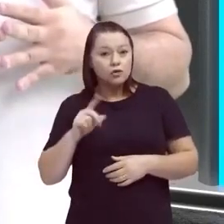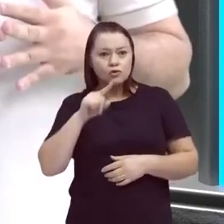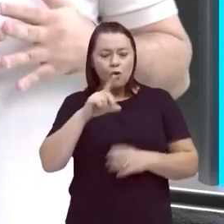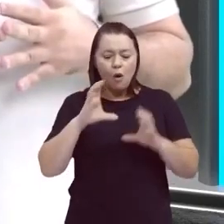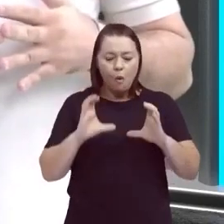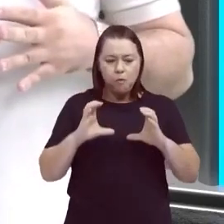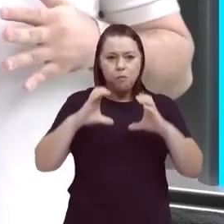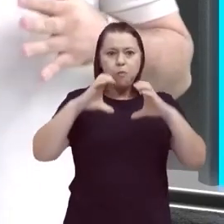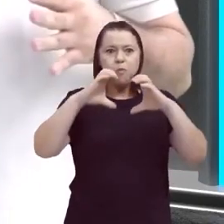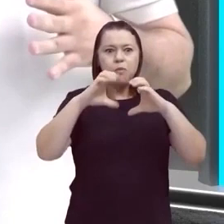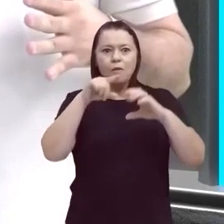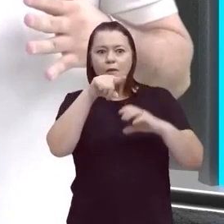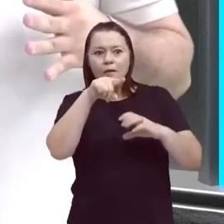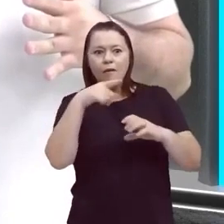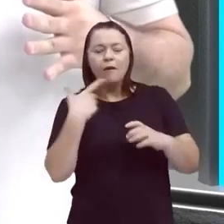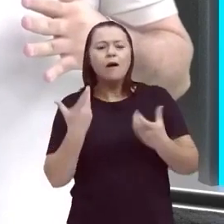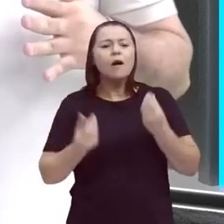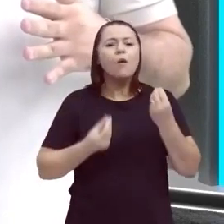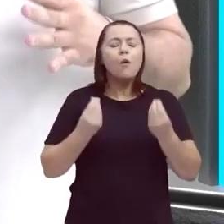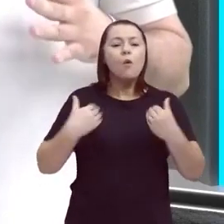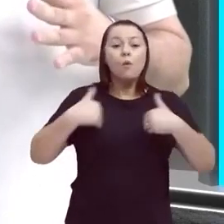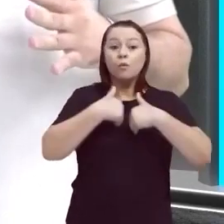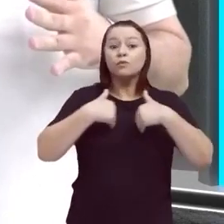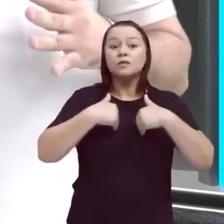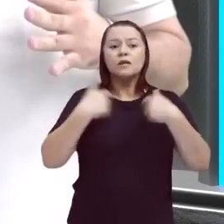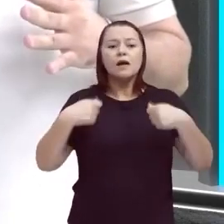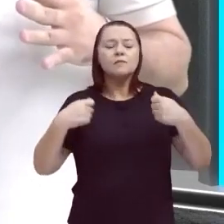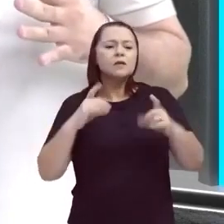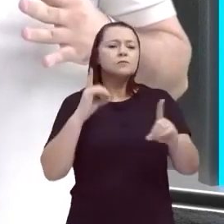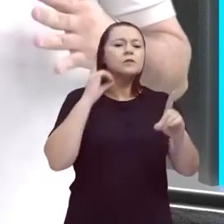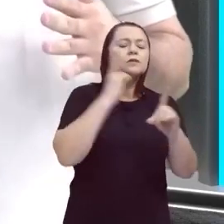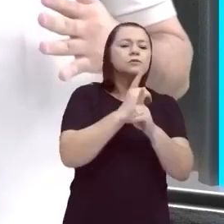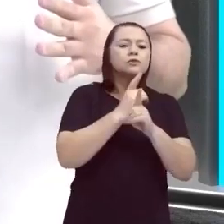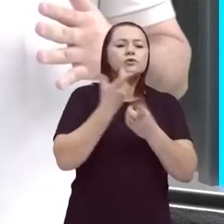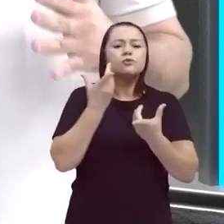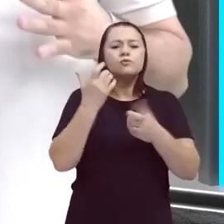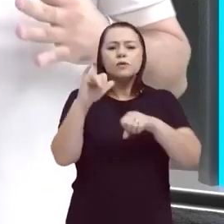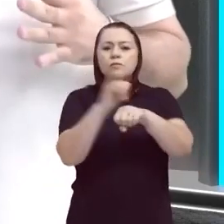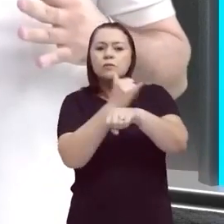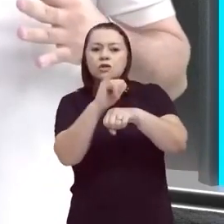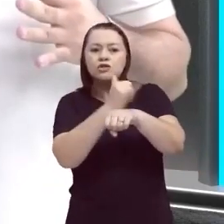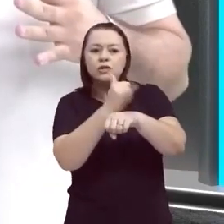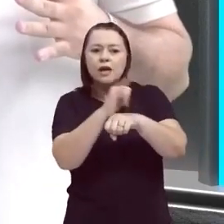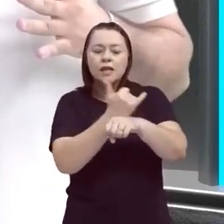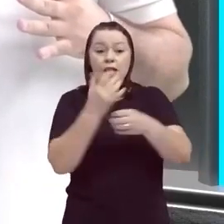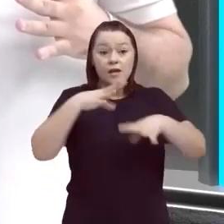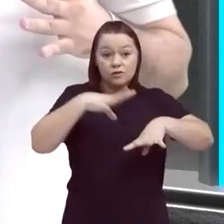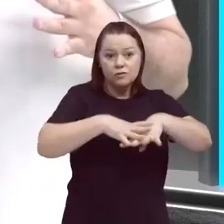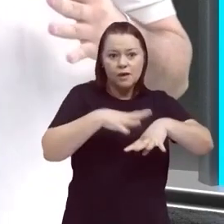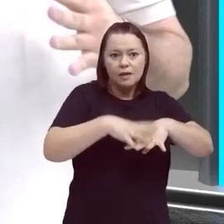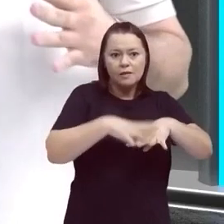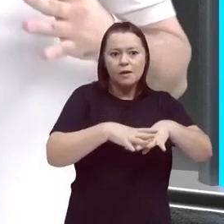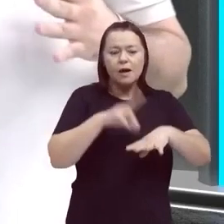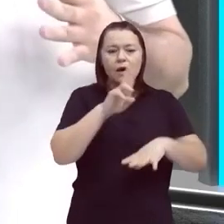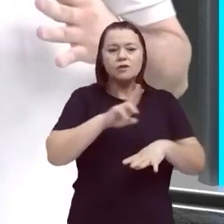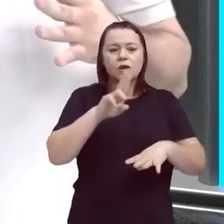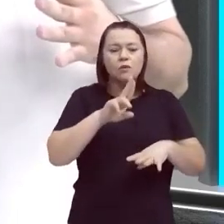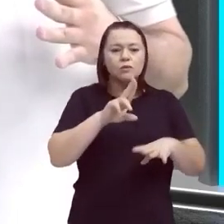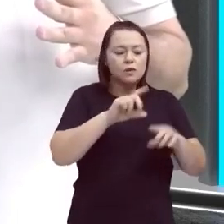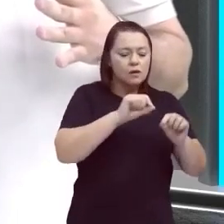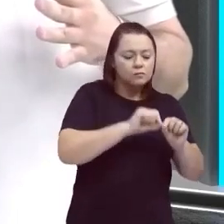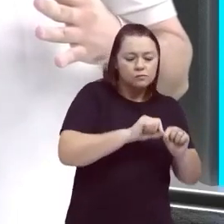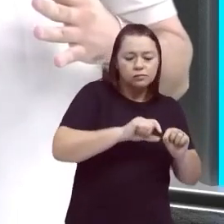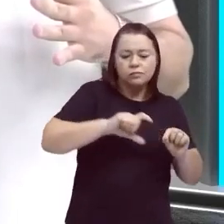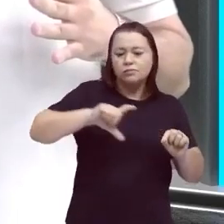pêssego dourado. E os animais vão descobrir um método matemático usando ordem crescente e decrescente para ver quem vai ficar com